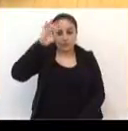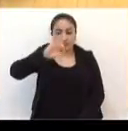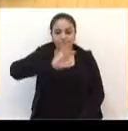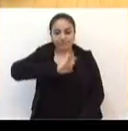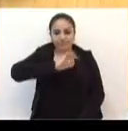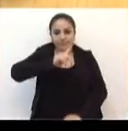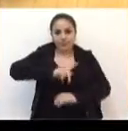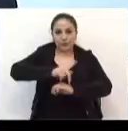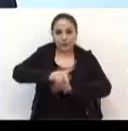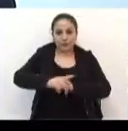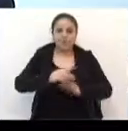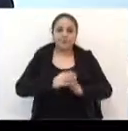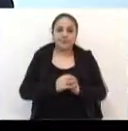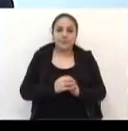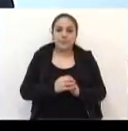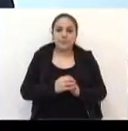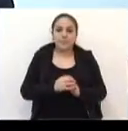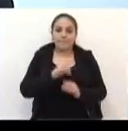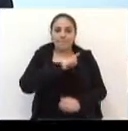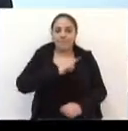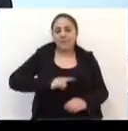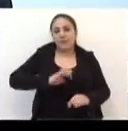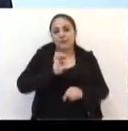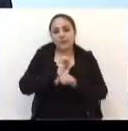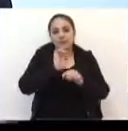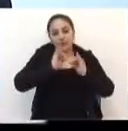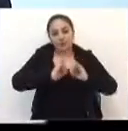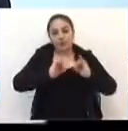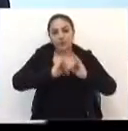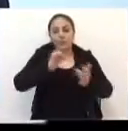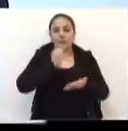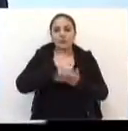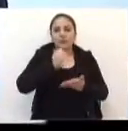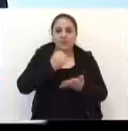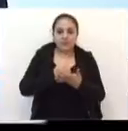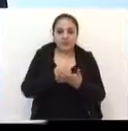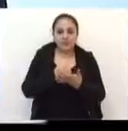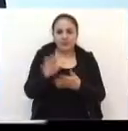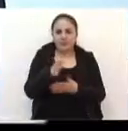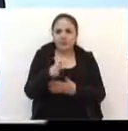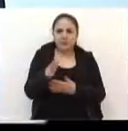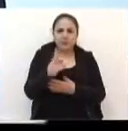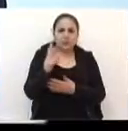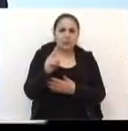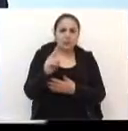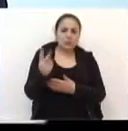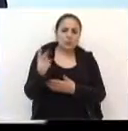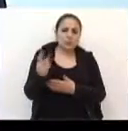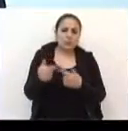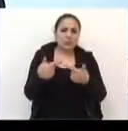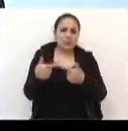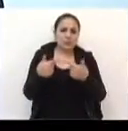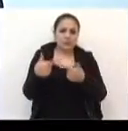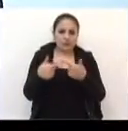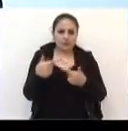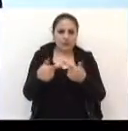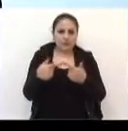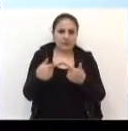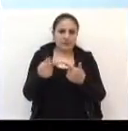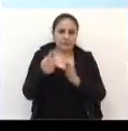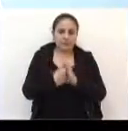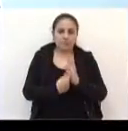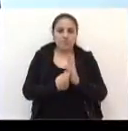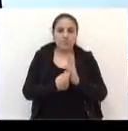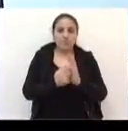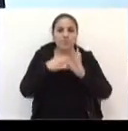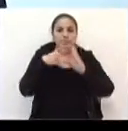Passo Fundo. O governo do estado fez o anúncio de contratação de aproximadamente 2.000 servidores,